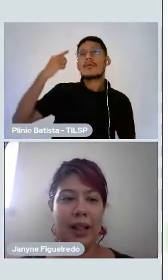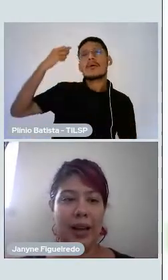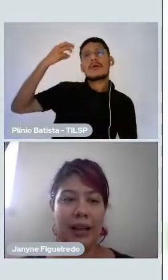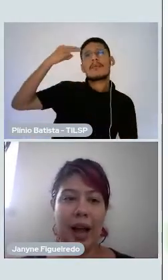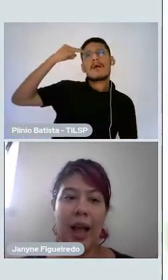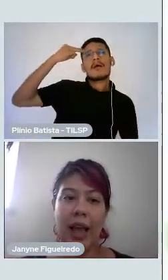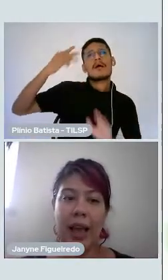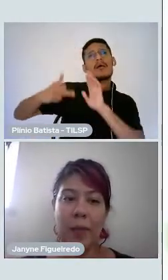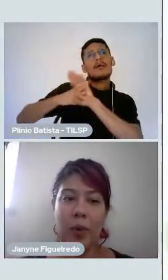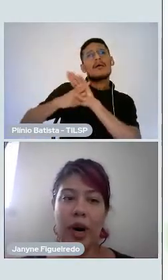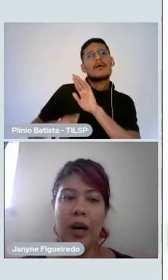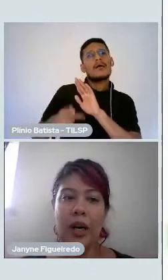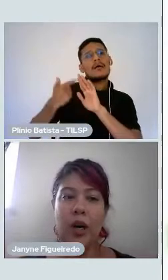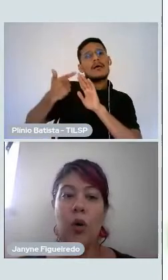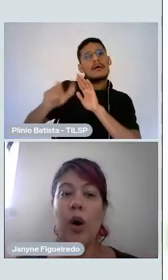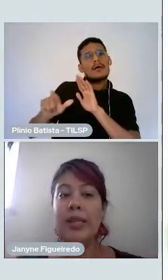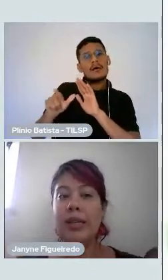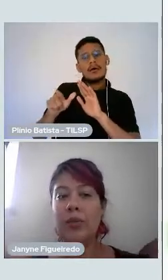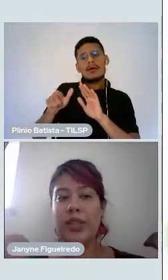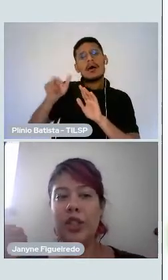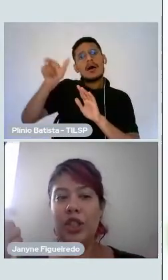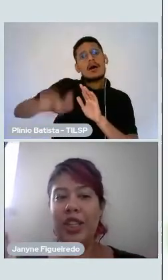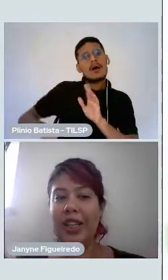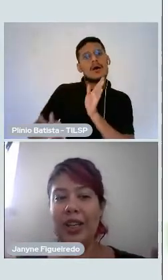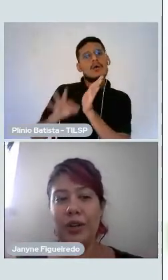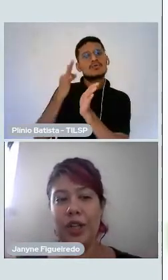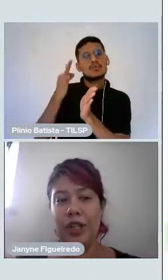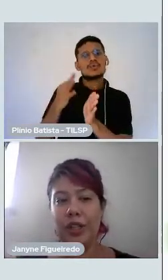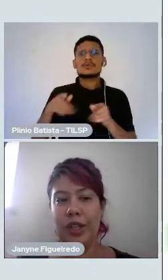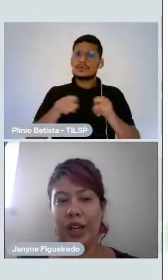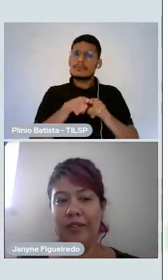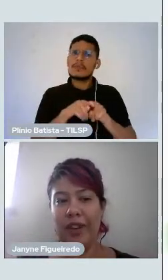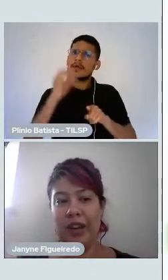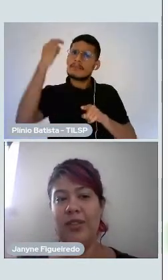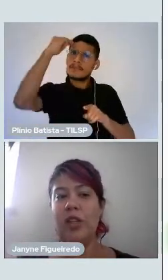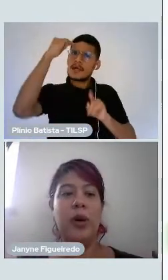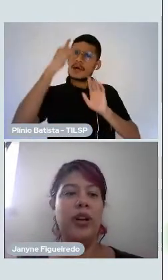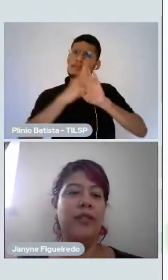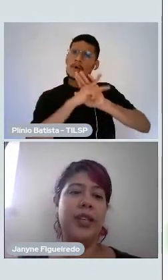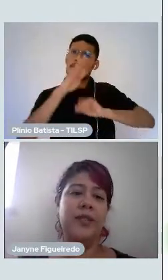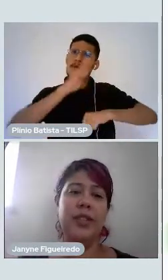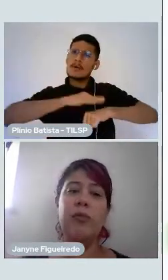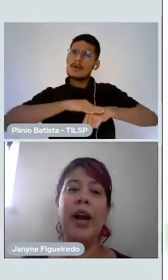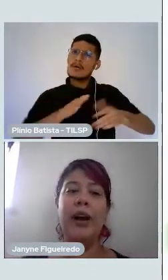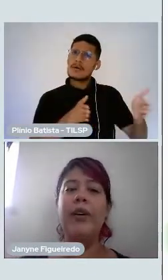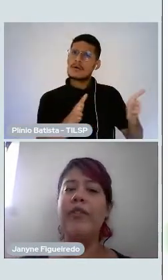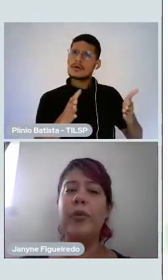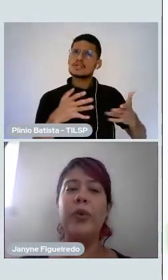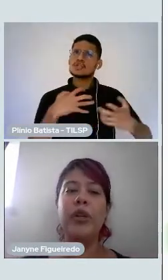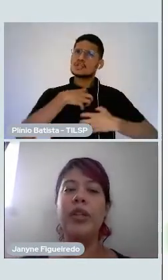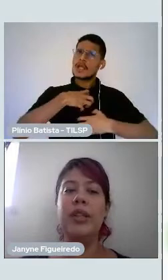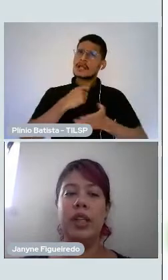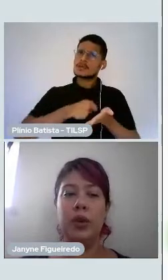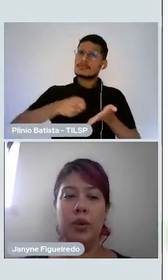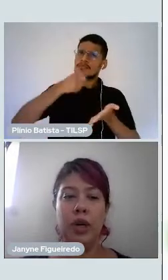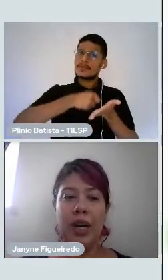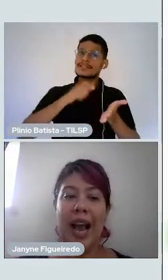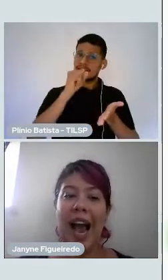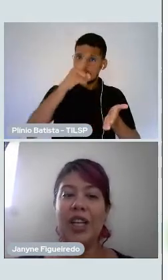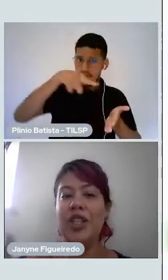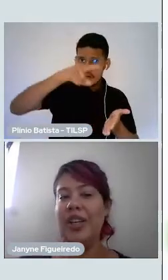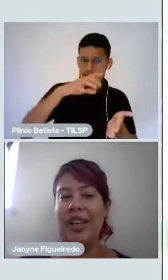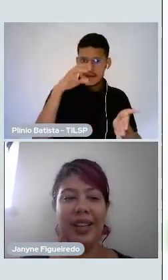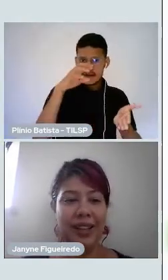como a mentalidade da época, quais são os estilos de se escrever. Vocês podem ver que se vocês pegarem um livro muito